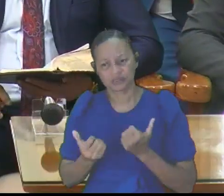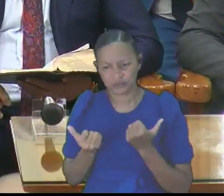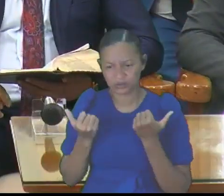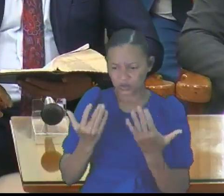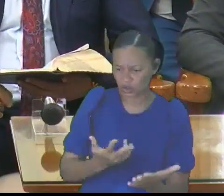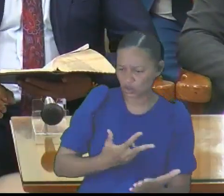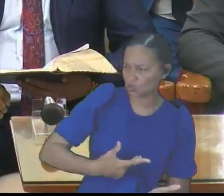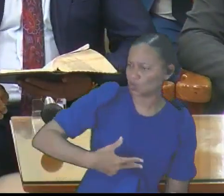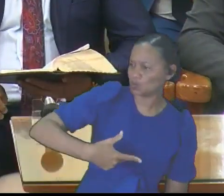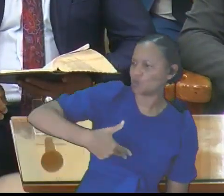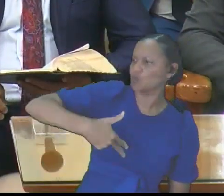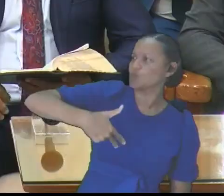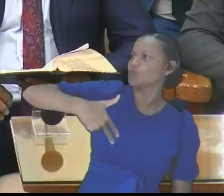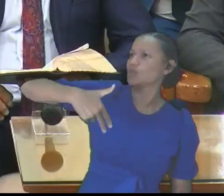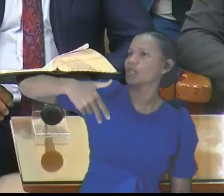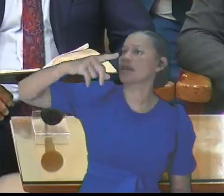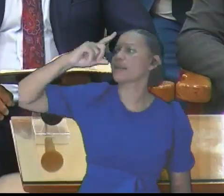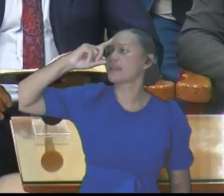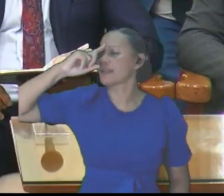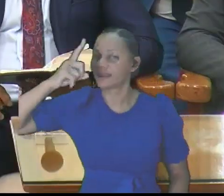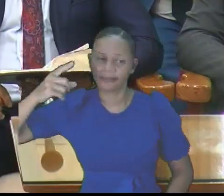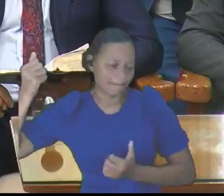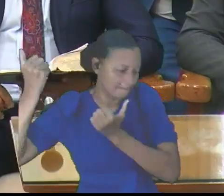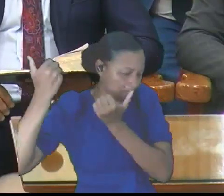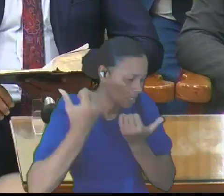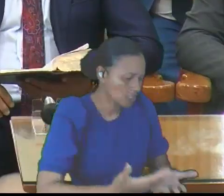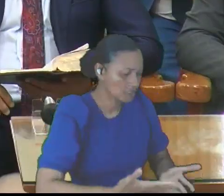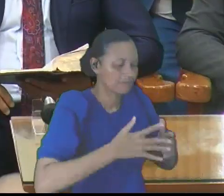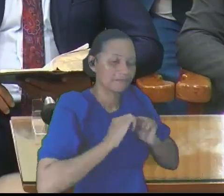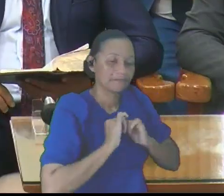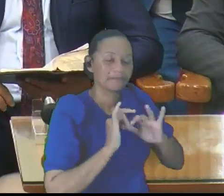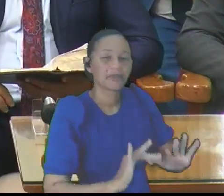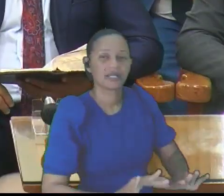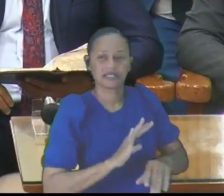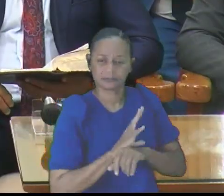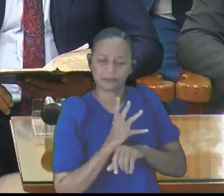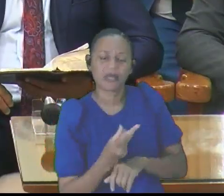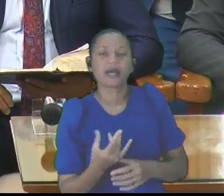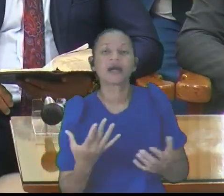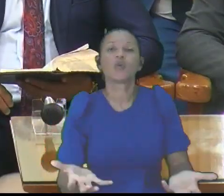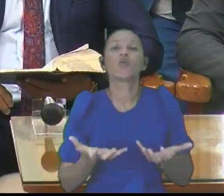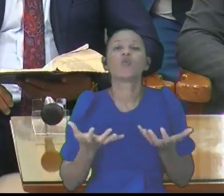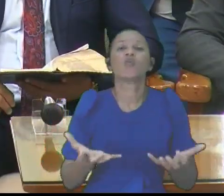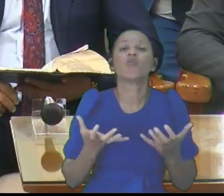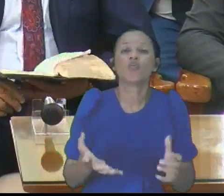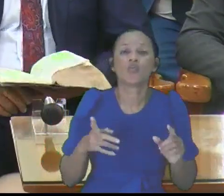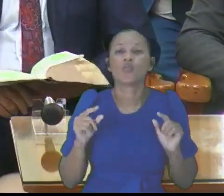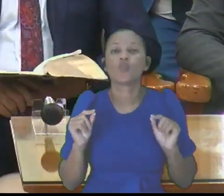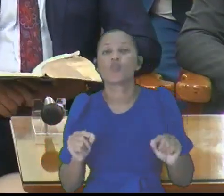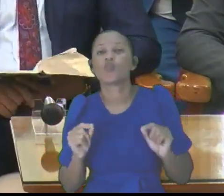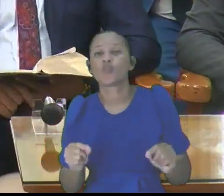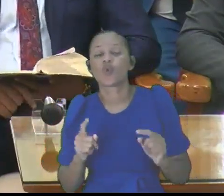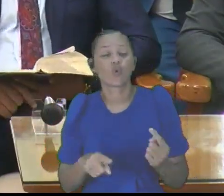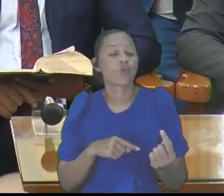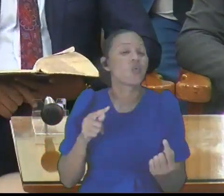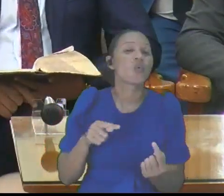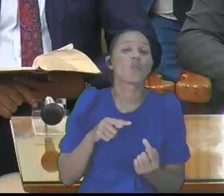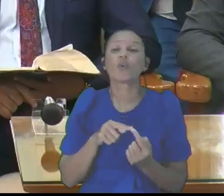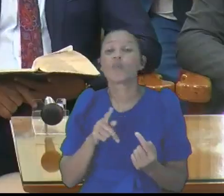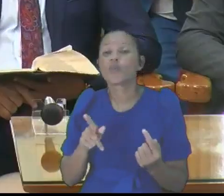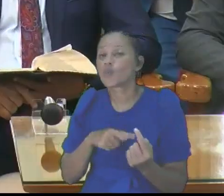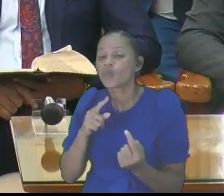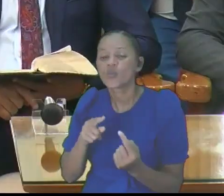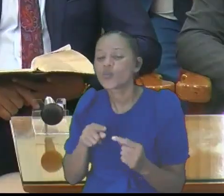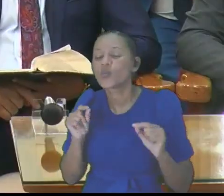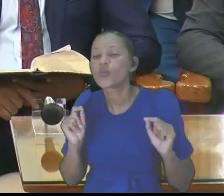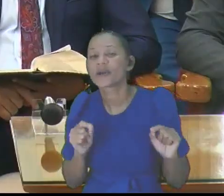ele subiu ao alto, mandou essas bênçãos para a sua igreja. Querendo o que, irmãos? Querendo quer dizer com o objetivo. O